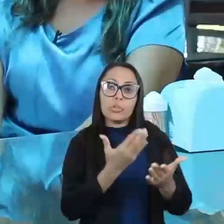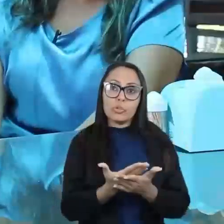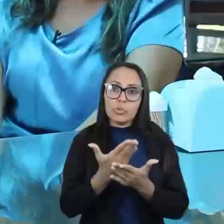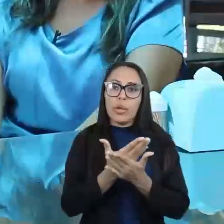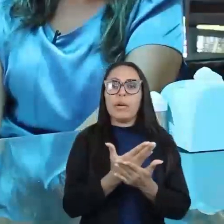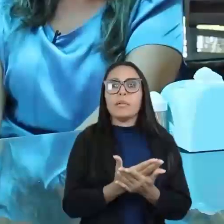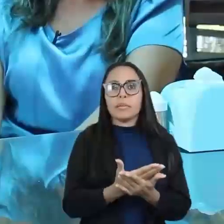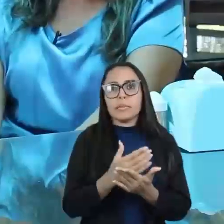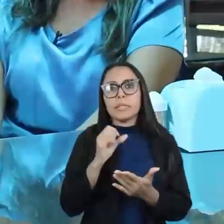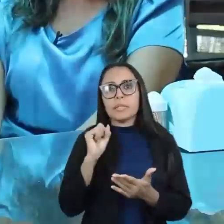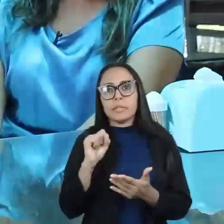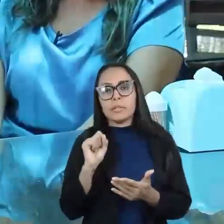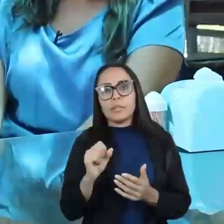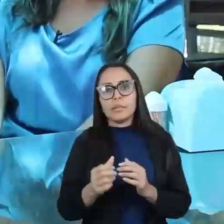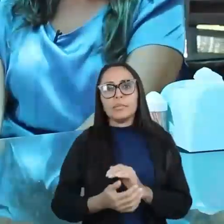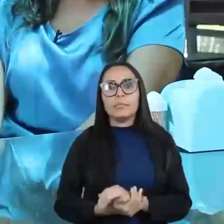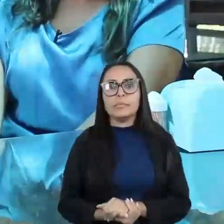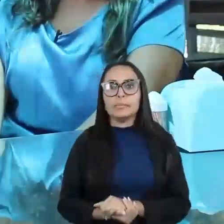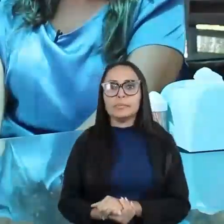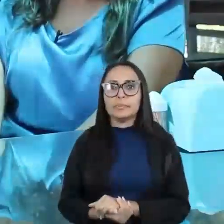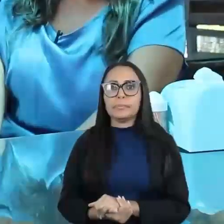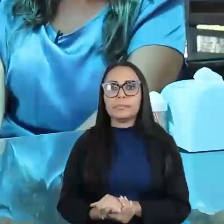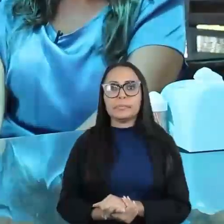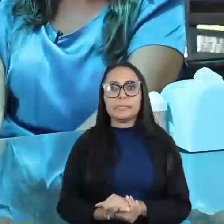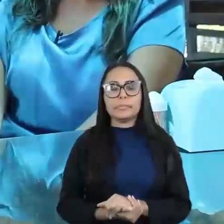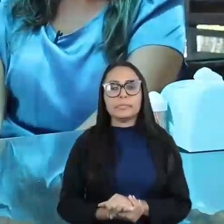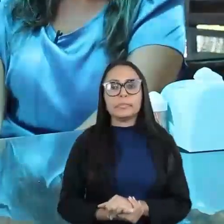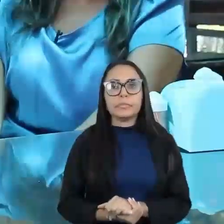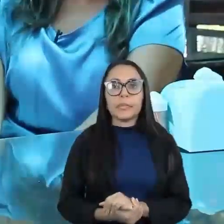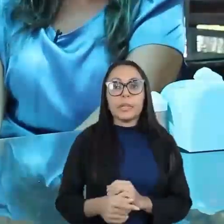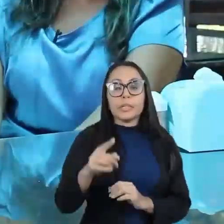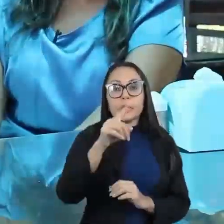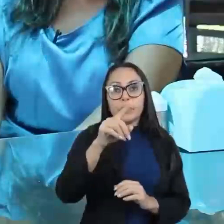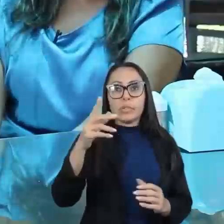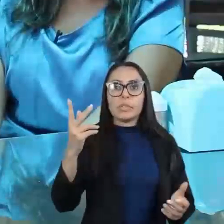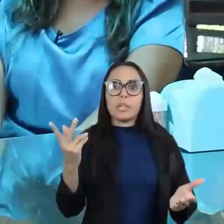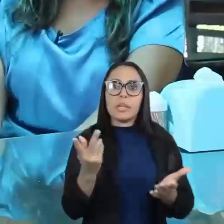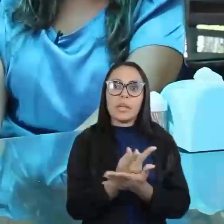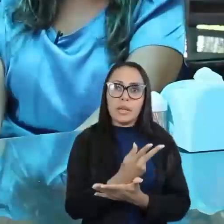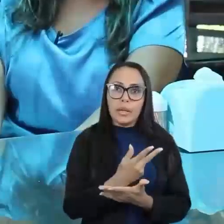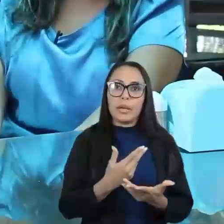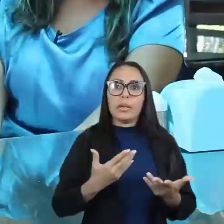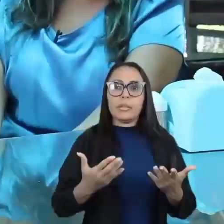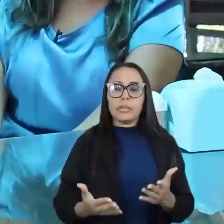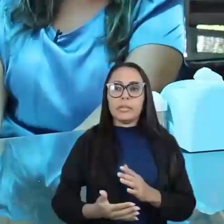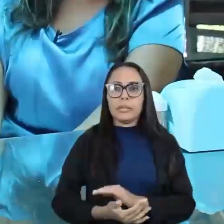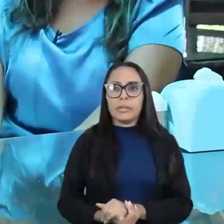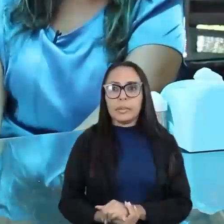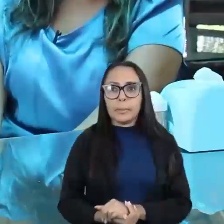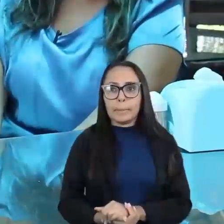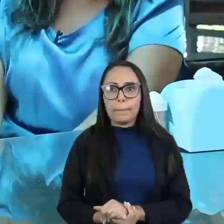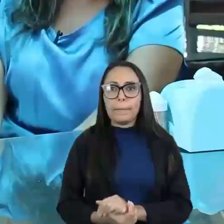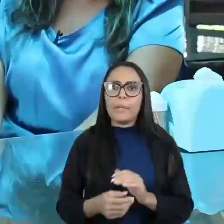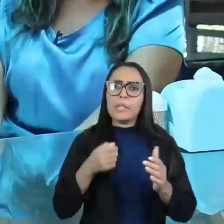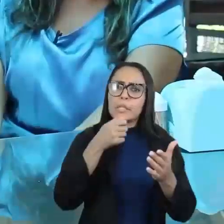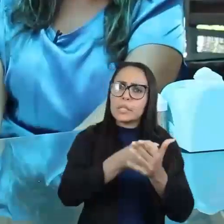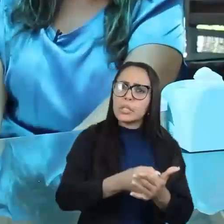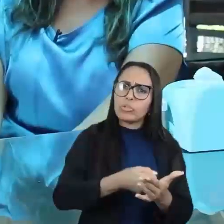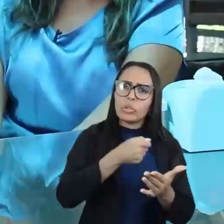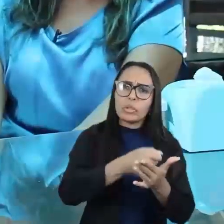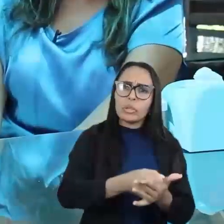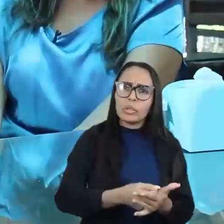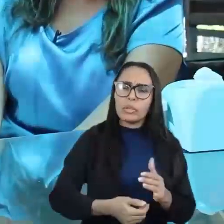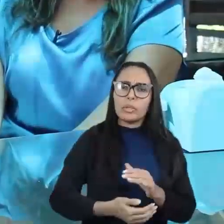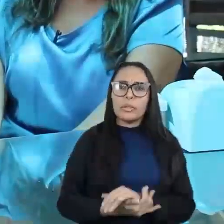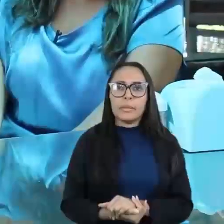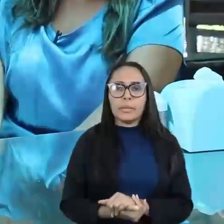mais buscar. Se você errar, tire do erro o seu aprendizado. Insista.